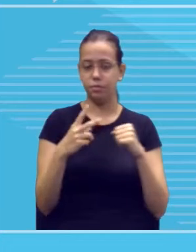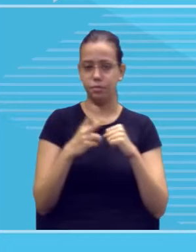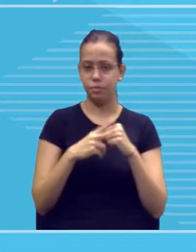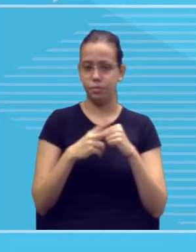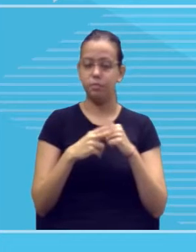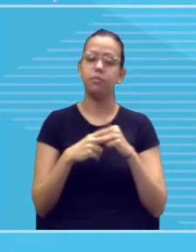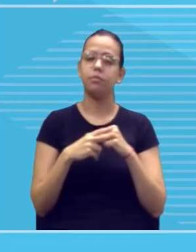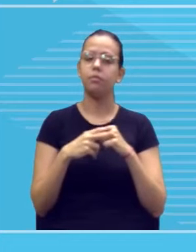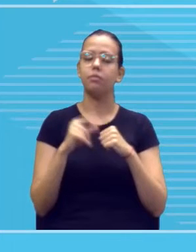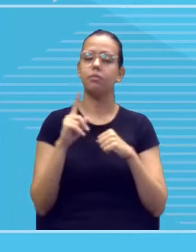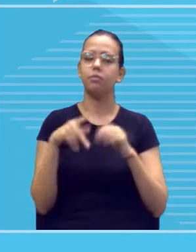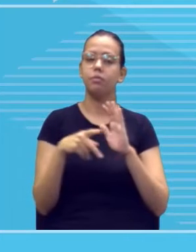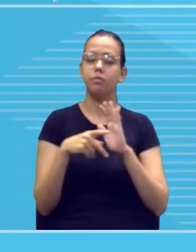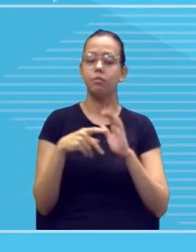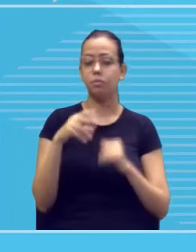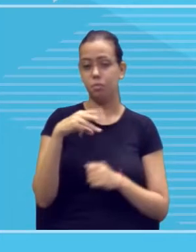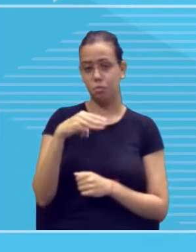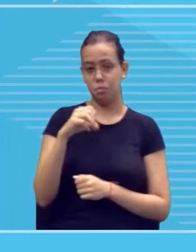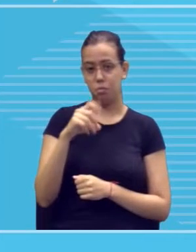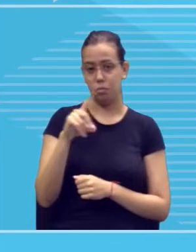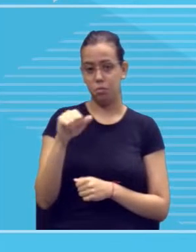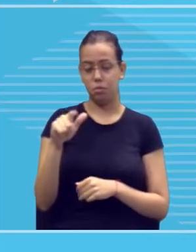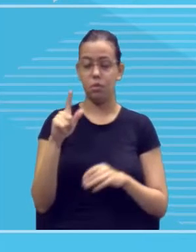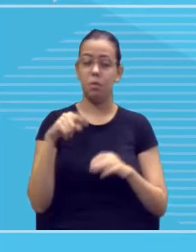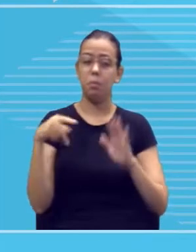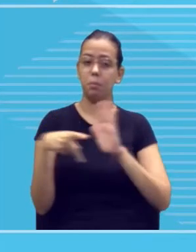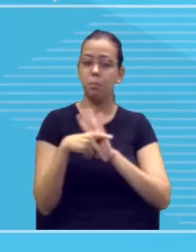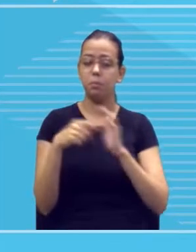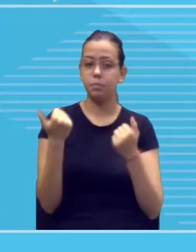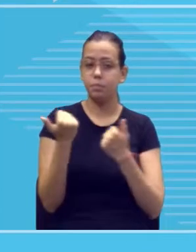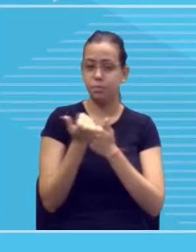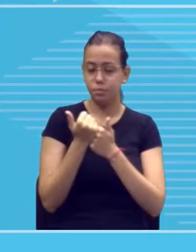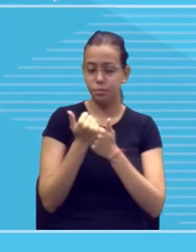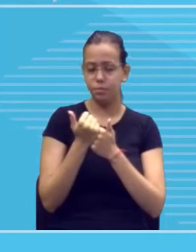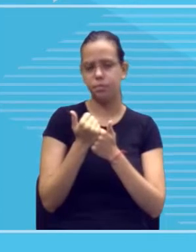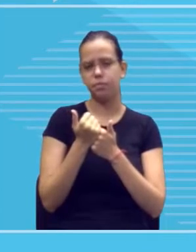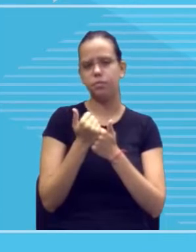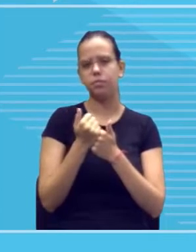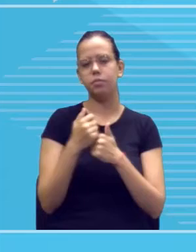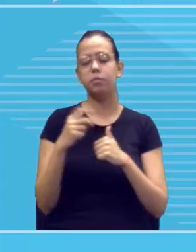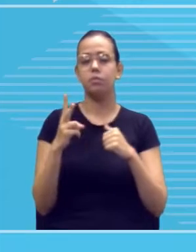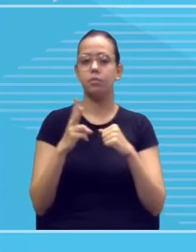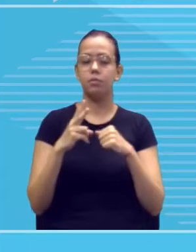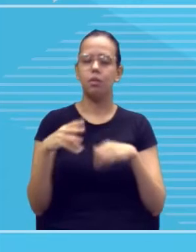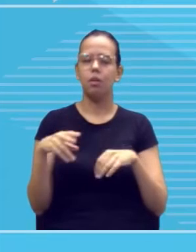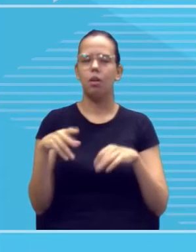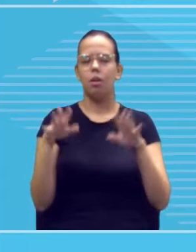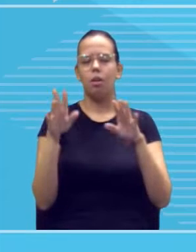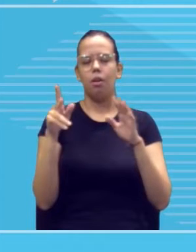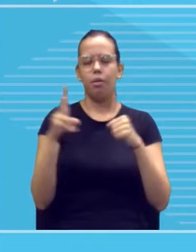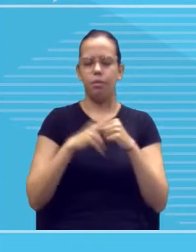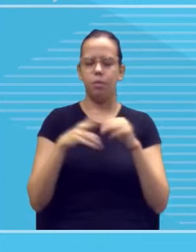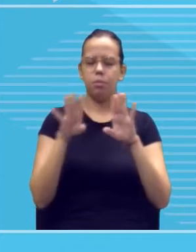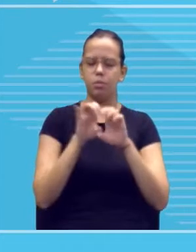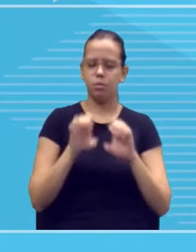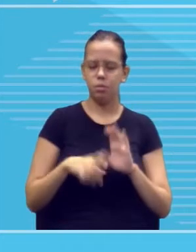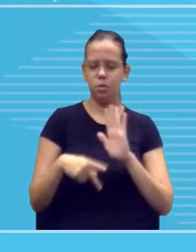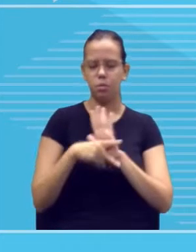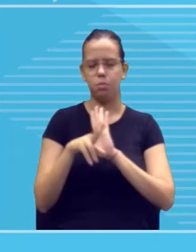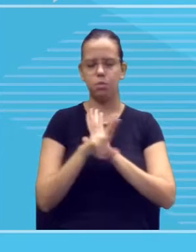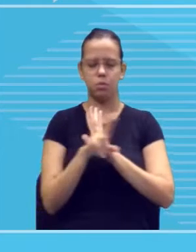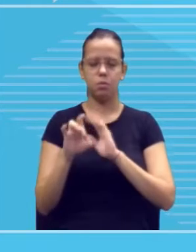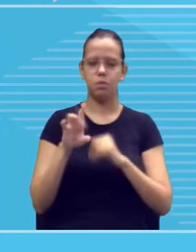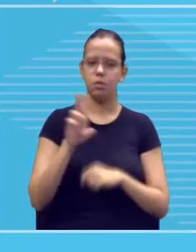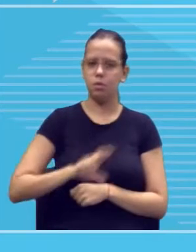auxiliar se todo moral auxiliar em formas nominais de verbo só são usadas provérbios principais verbo